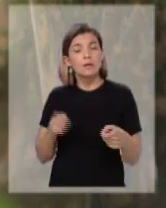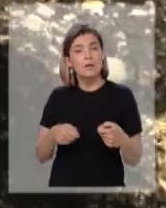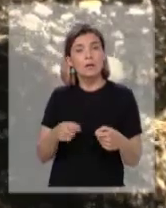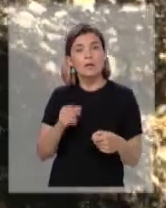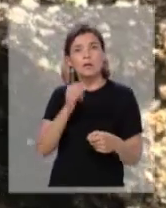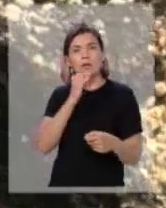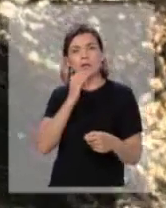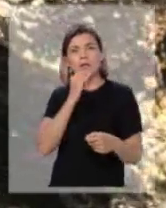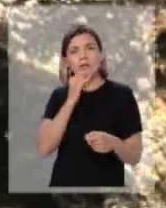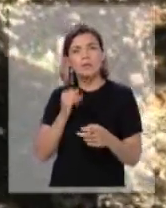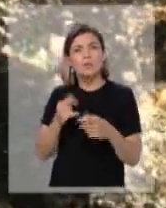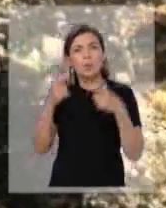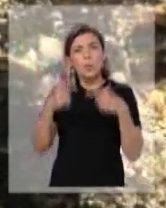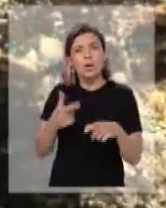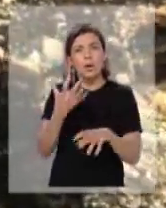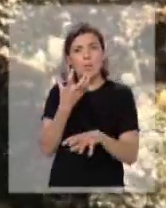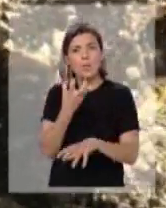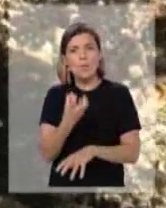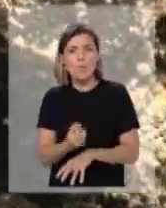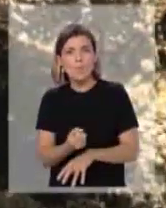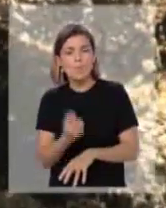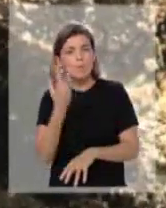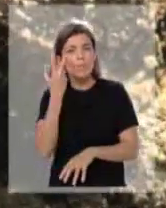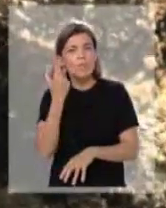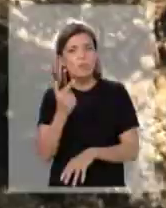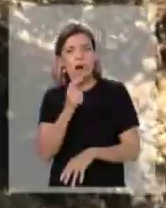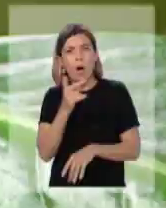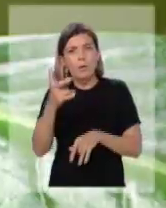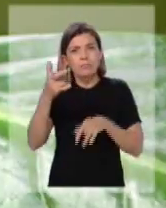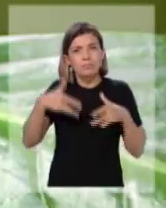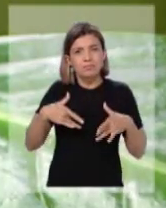Isso permite que eles explorem ambientes secos.